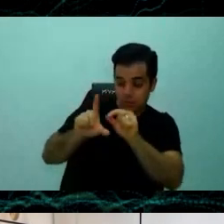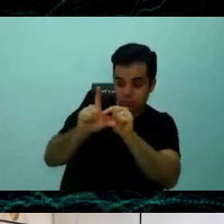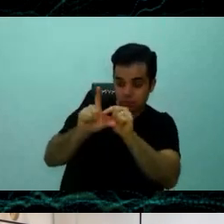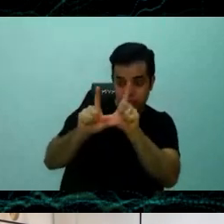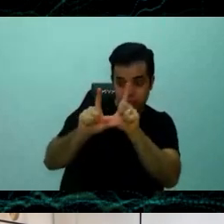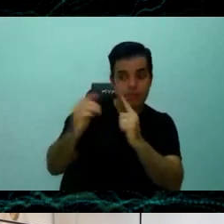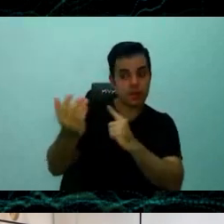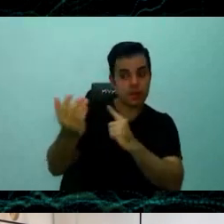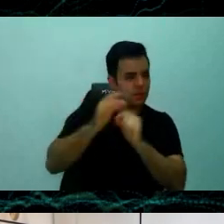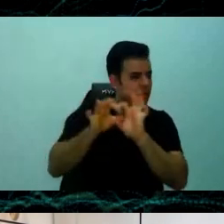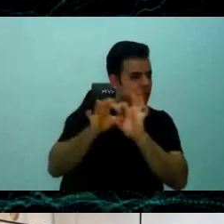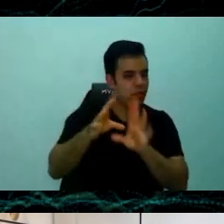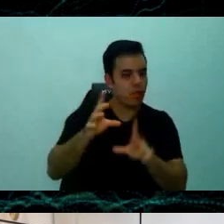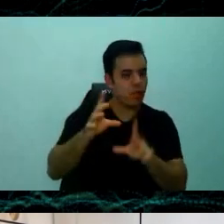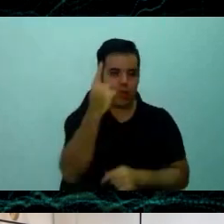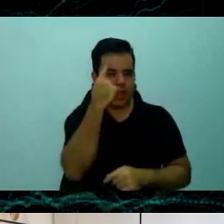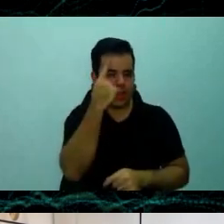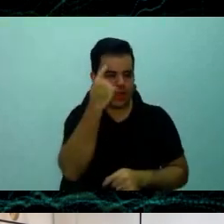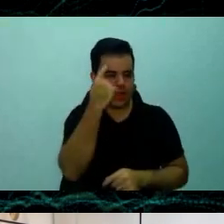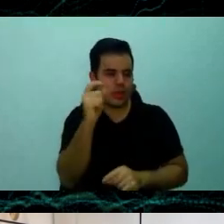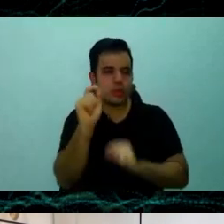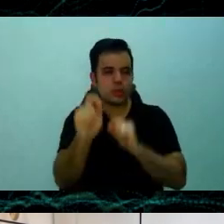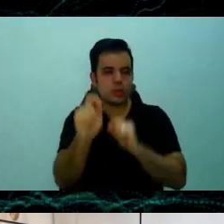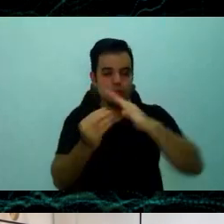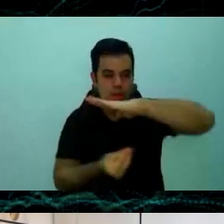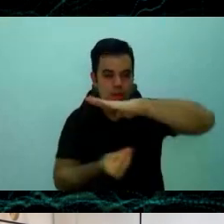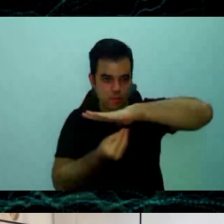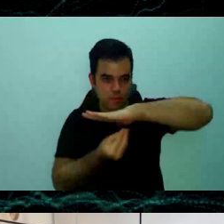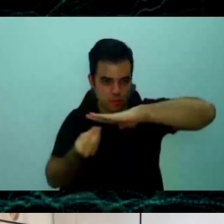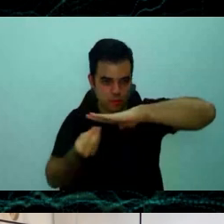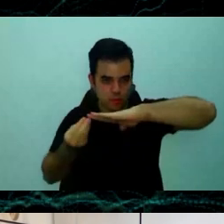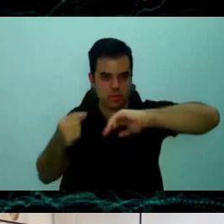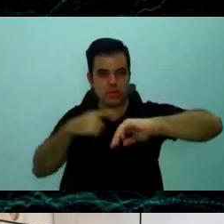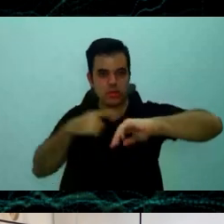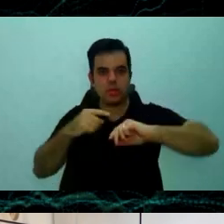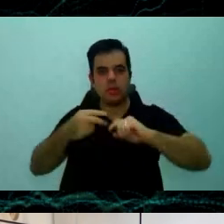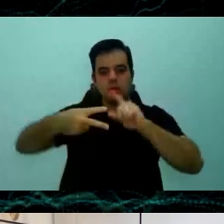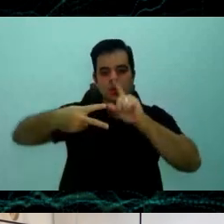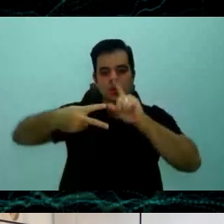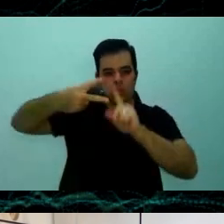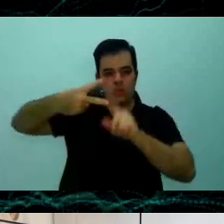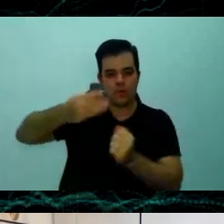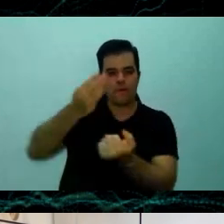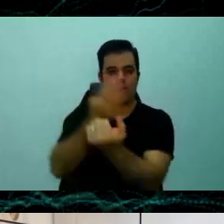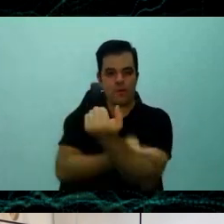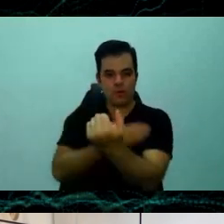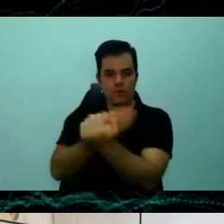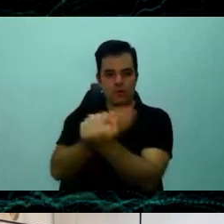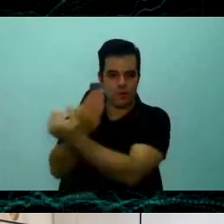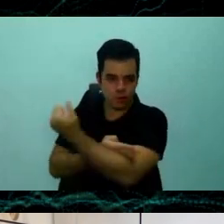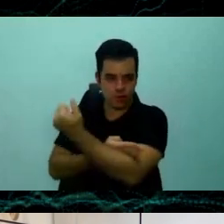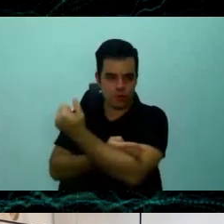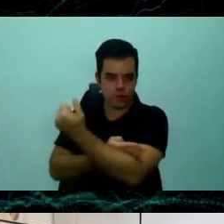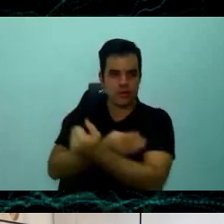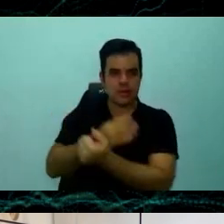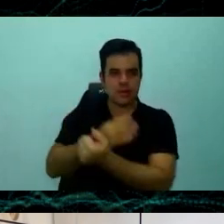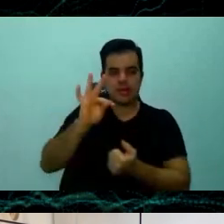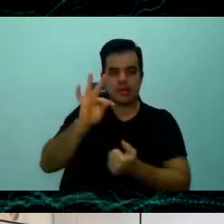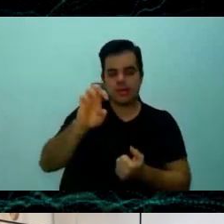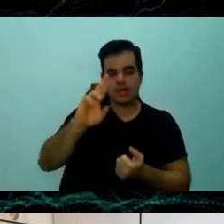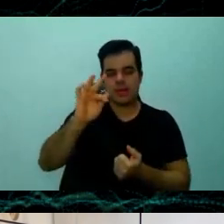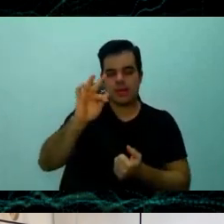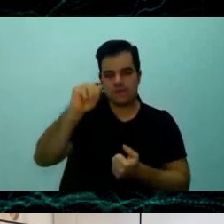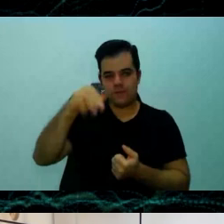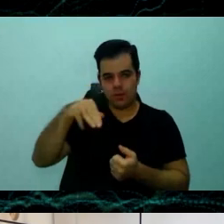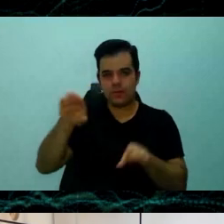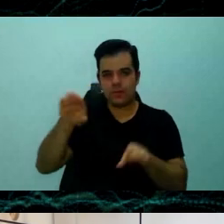ideia é a seguinte: nesse repositório aqui, a gente tem dois folders aqui, que seria o Terraform e o TerraGrant. Eu vou tentar